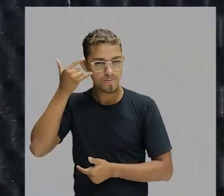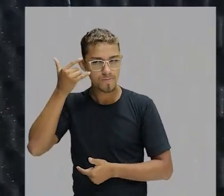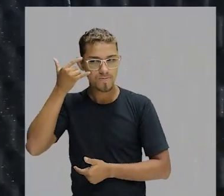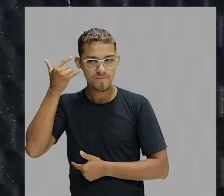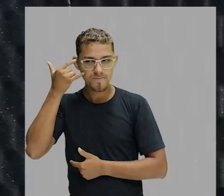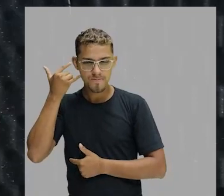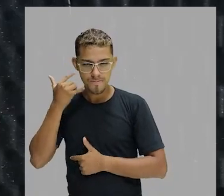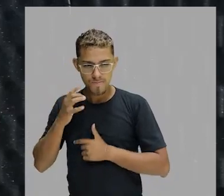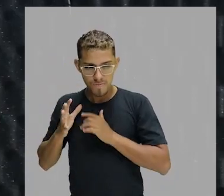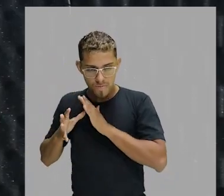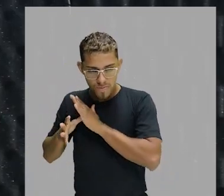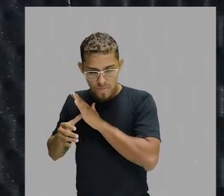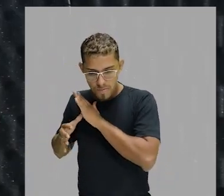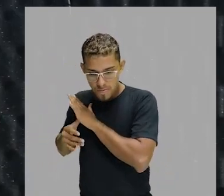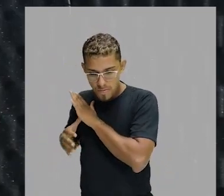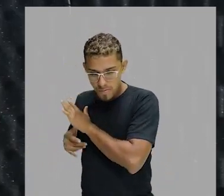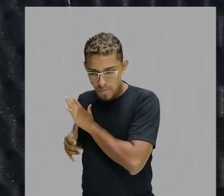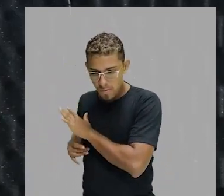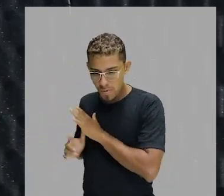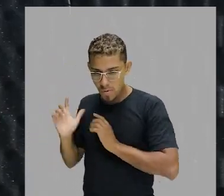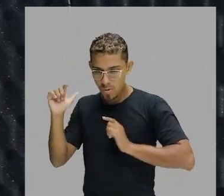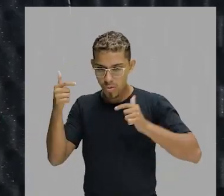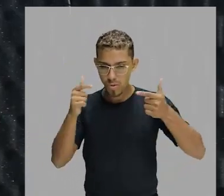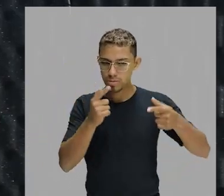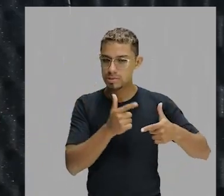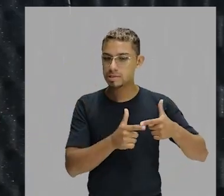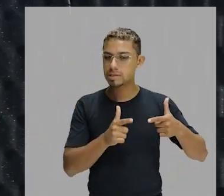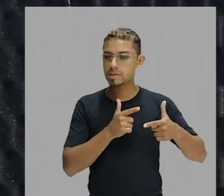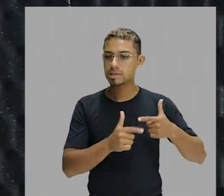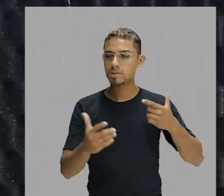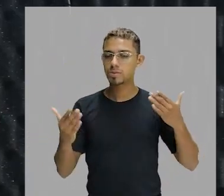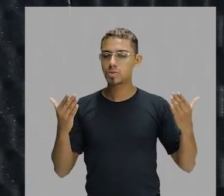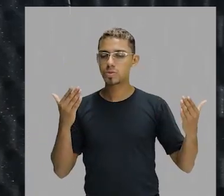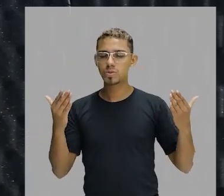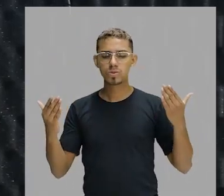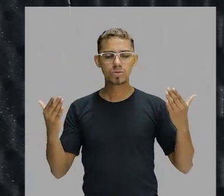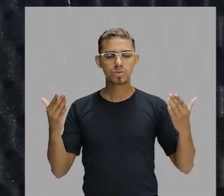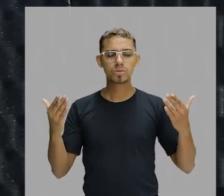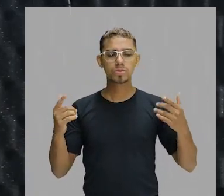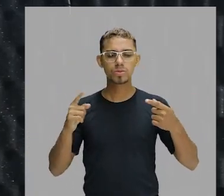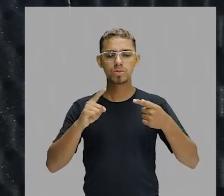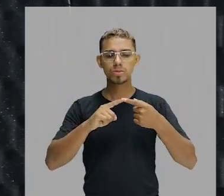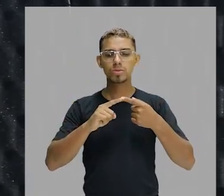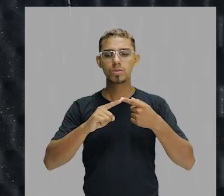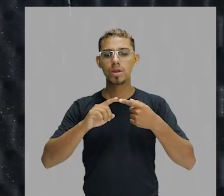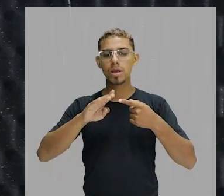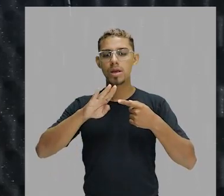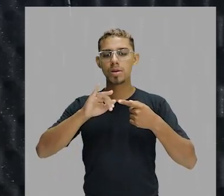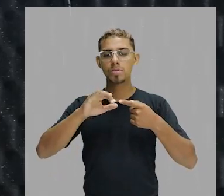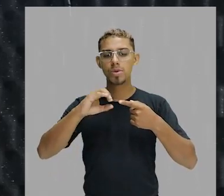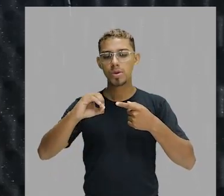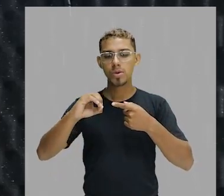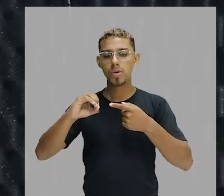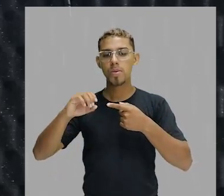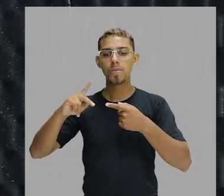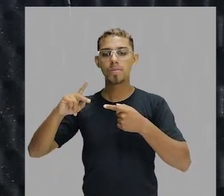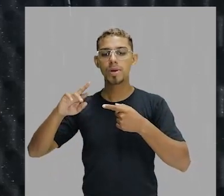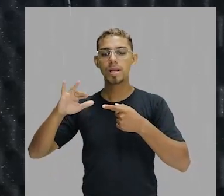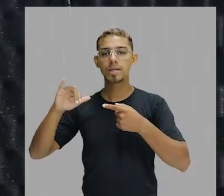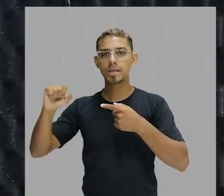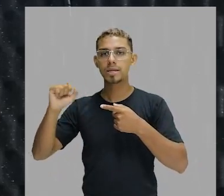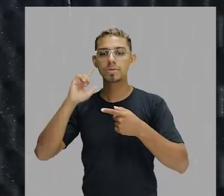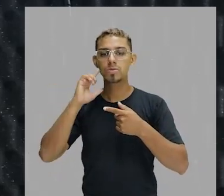físicas e também de nações, e uma das grandes problemáticas relativas a isso é a biopirataria, que é o roubo de